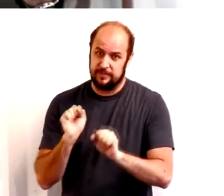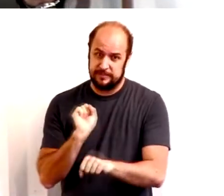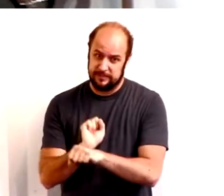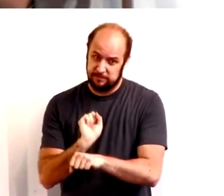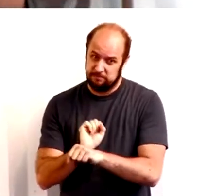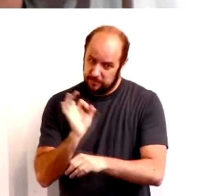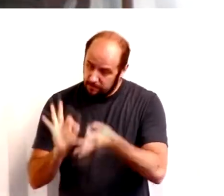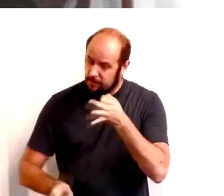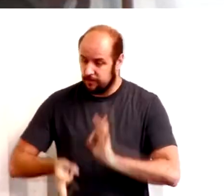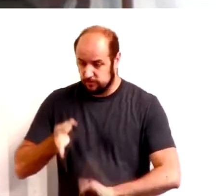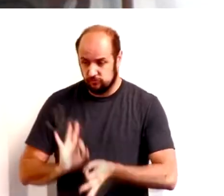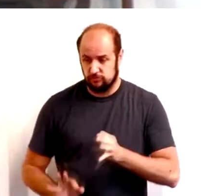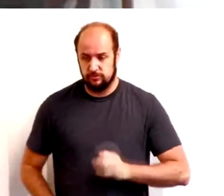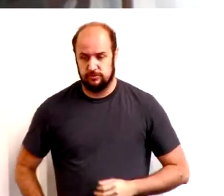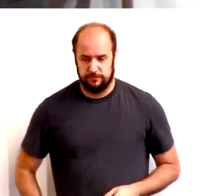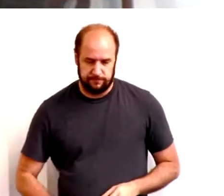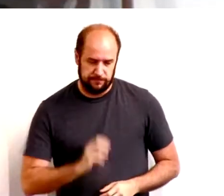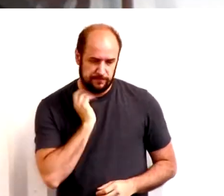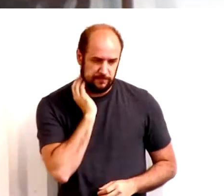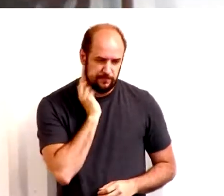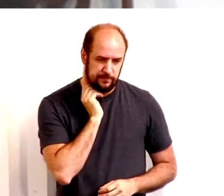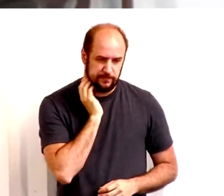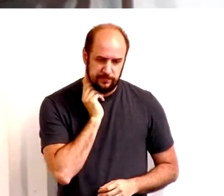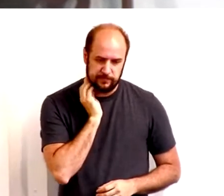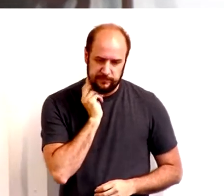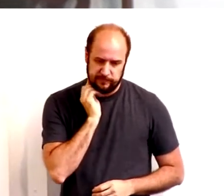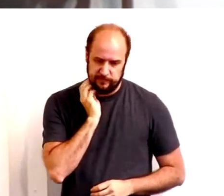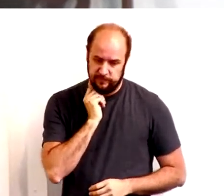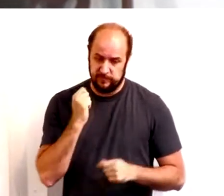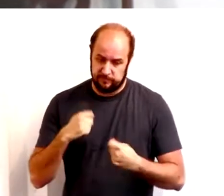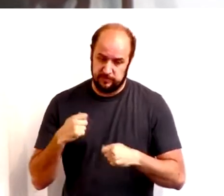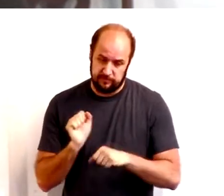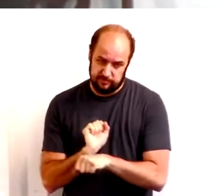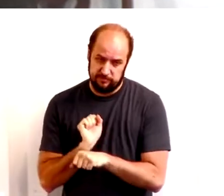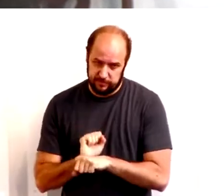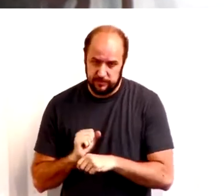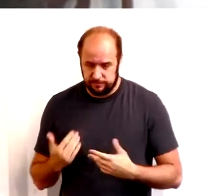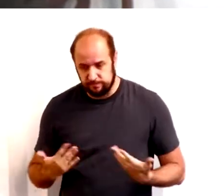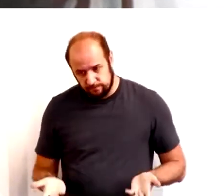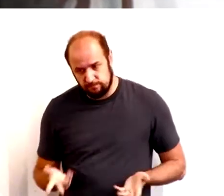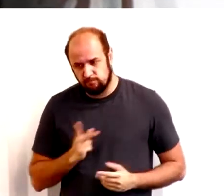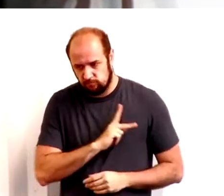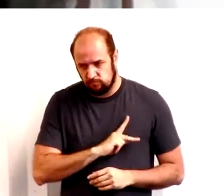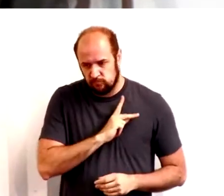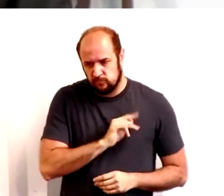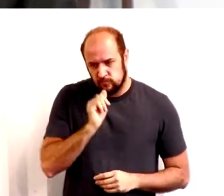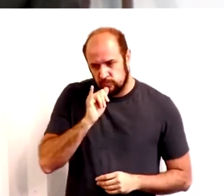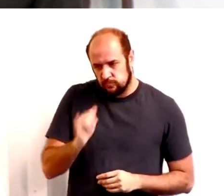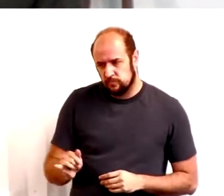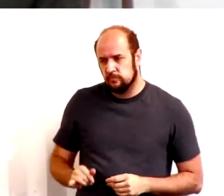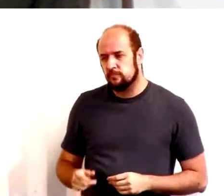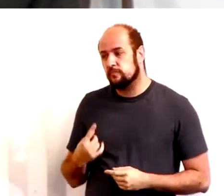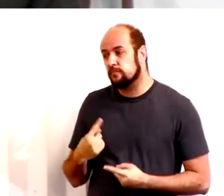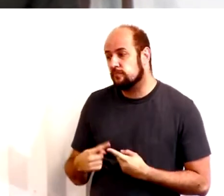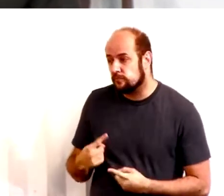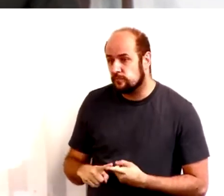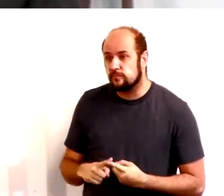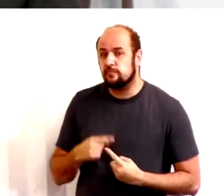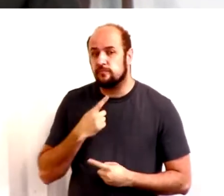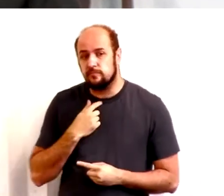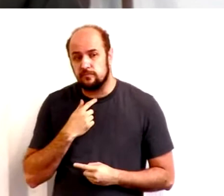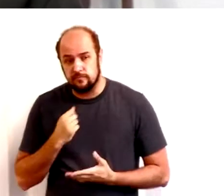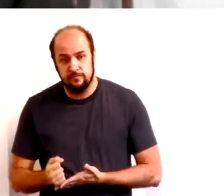não fosse dado. Ele precisava estar ali ainda. Por isso que Paulo diz, por que ele queria